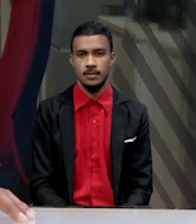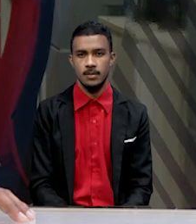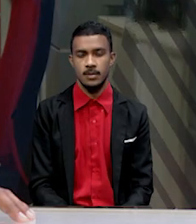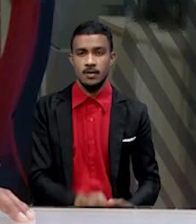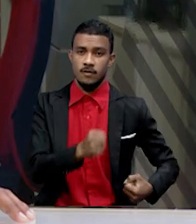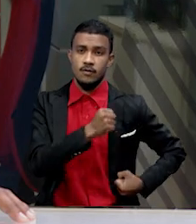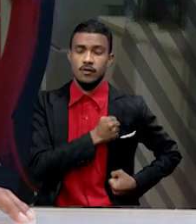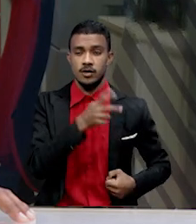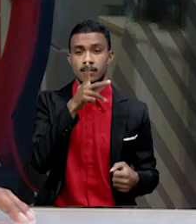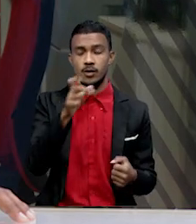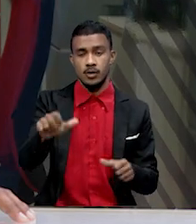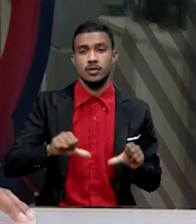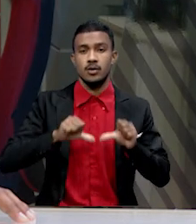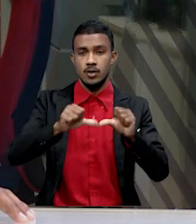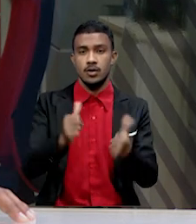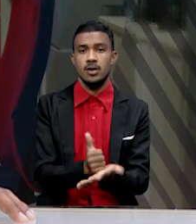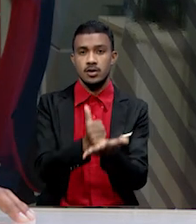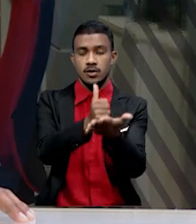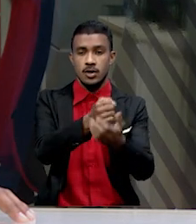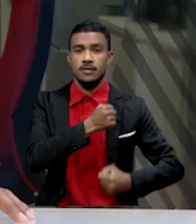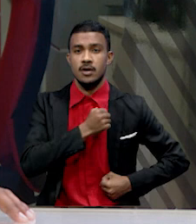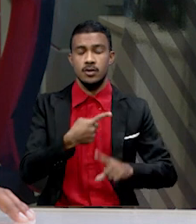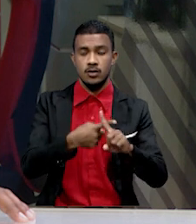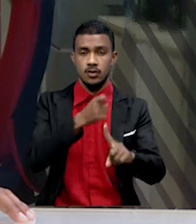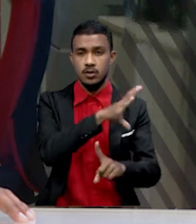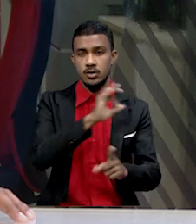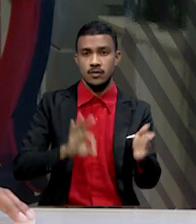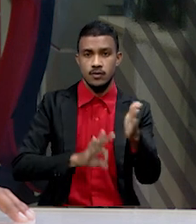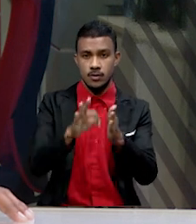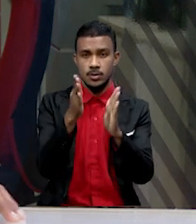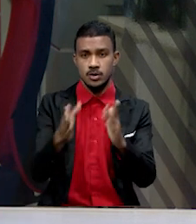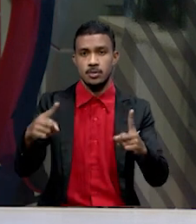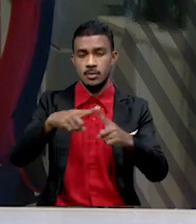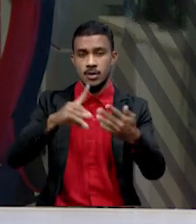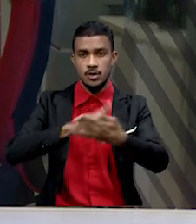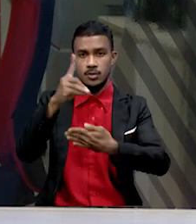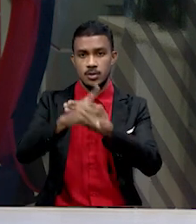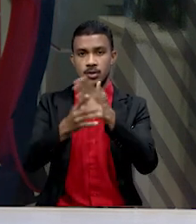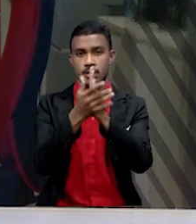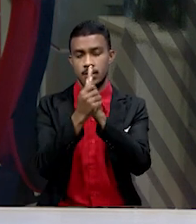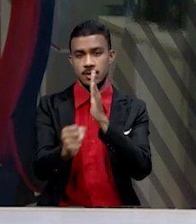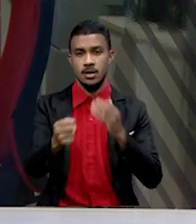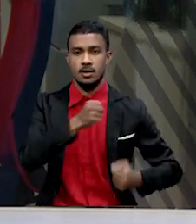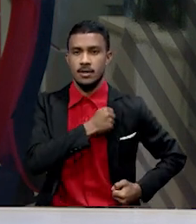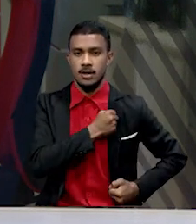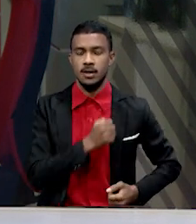Força Armada Portuguesa continua a ajuda a FFDTL e Rússia Formação para desenvolvimento e capacidade militar.